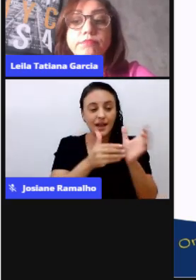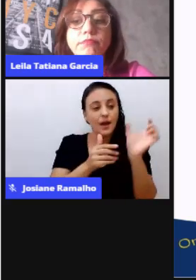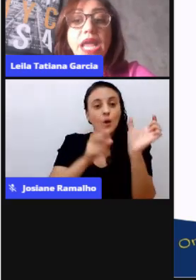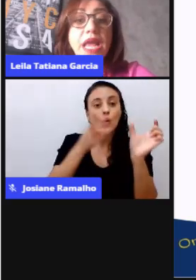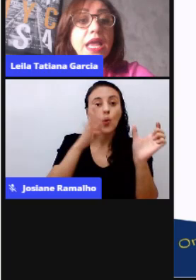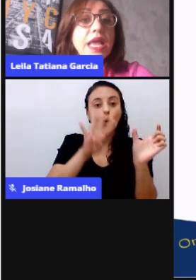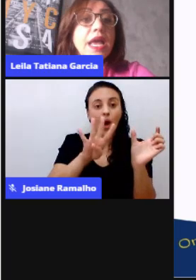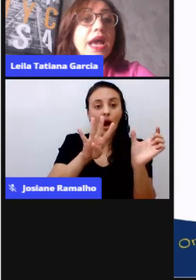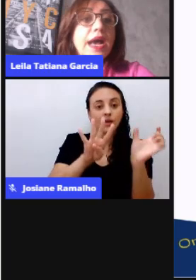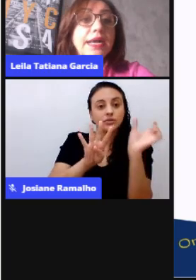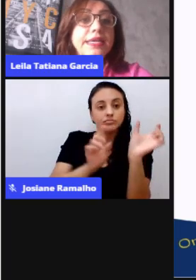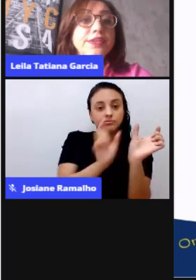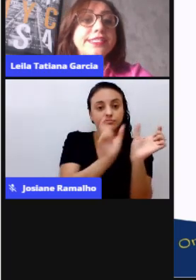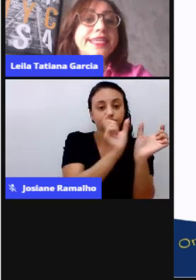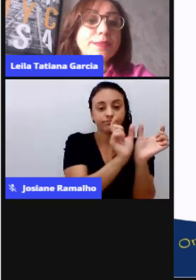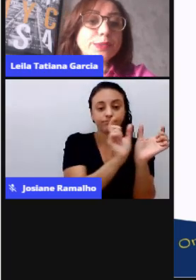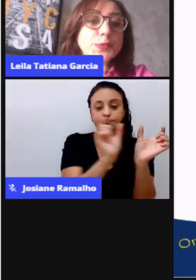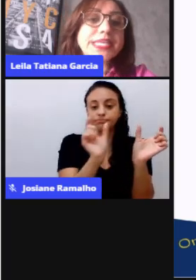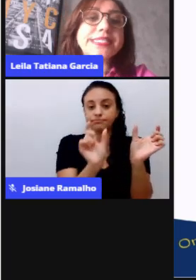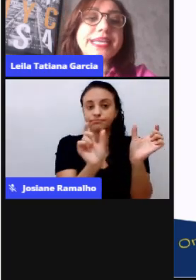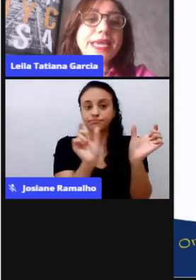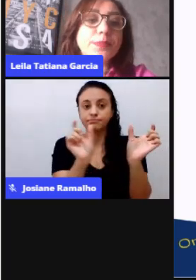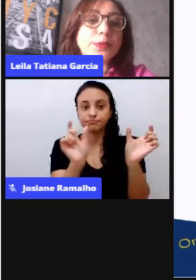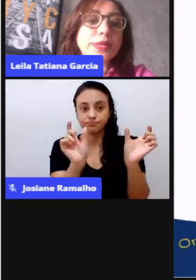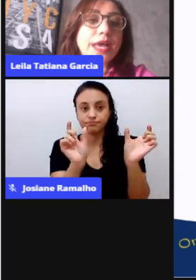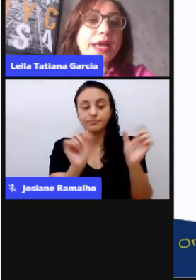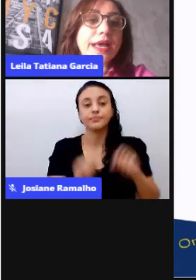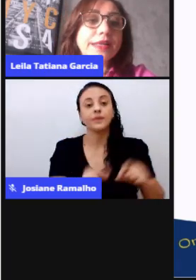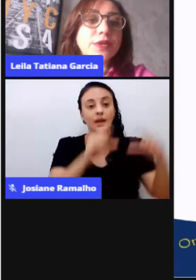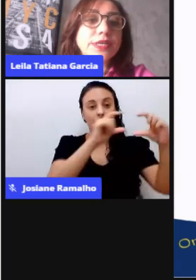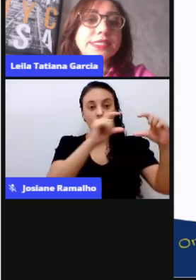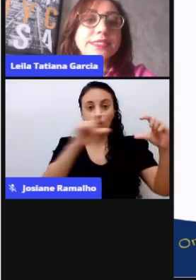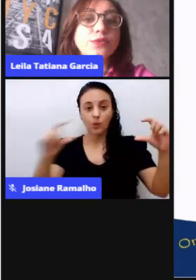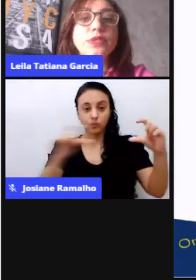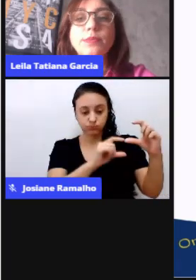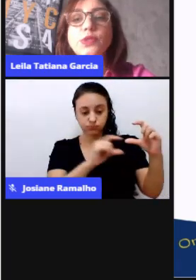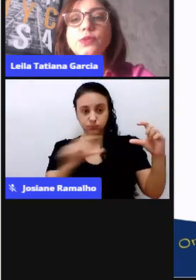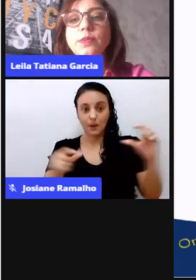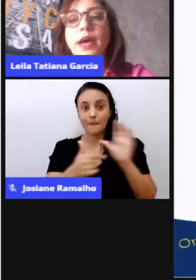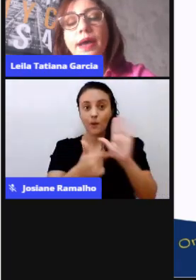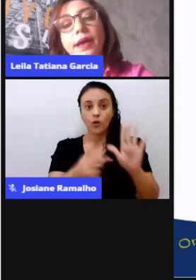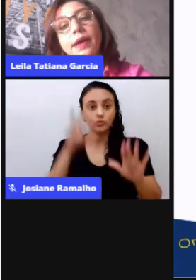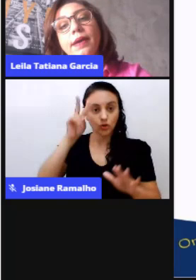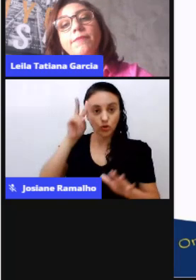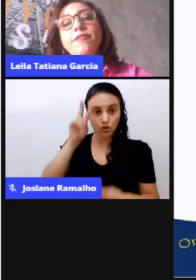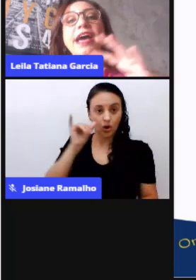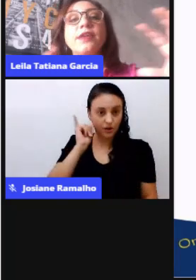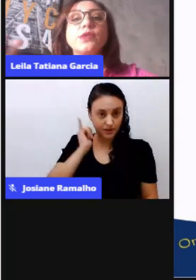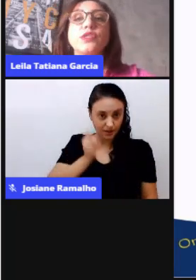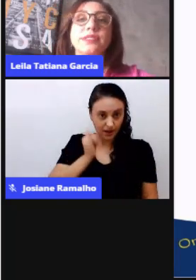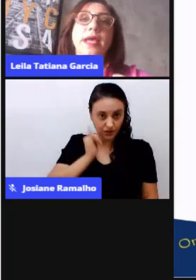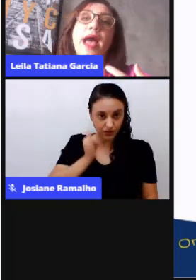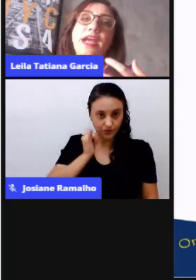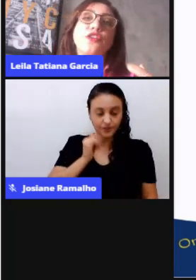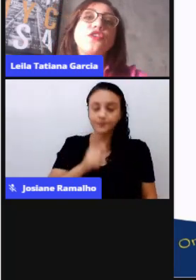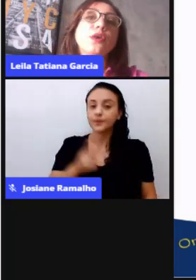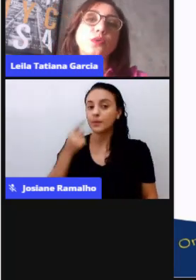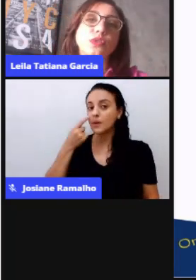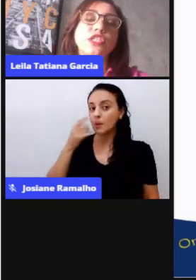narrativa. Aqui nós temos um exemplo, nós estudamos